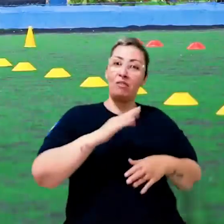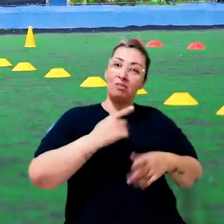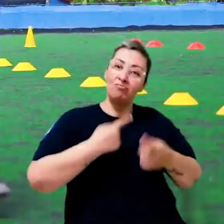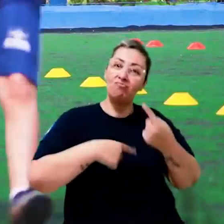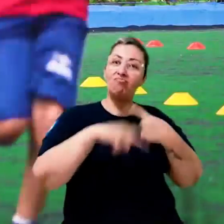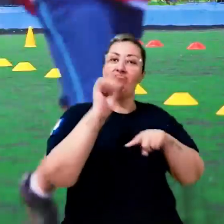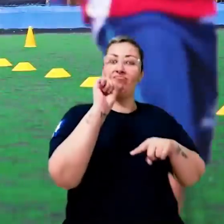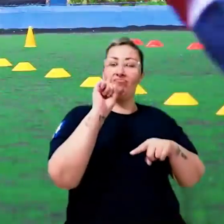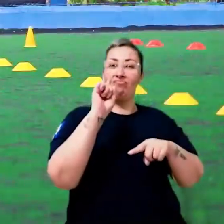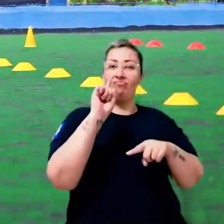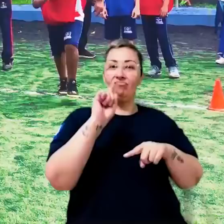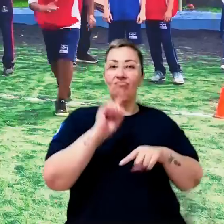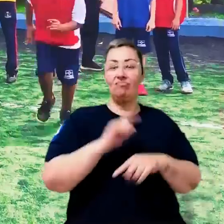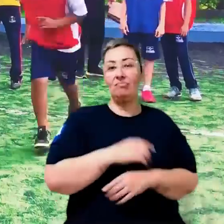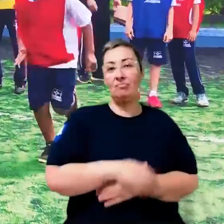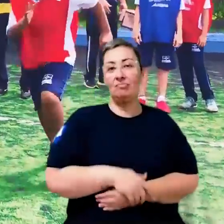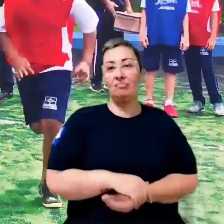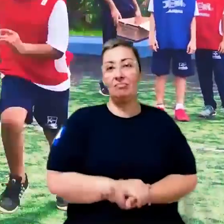as diferenças.